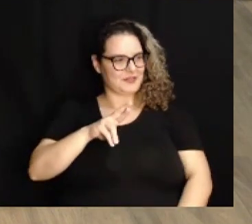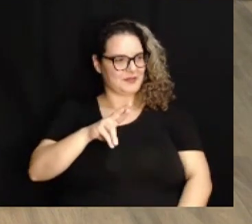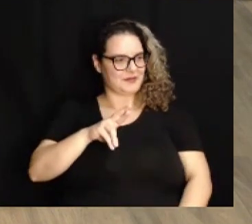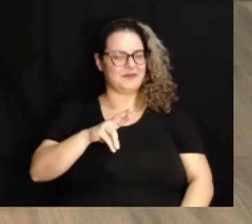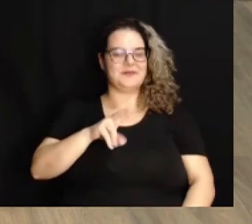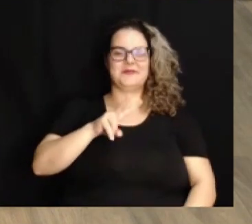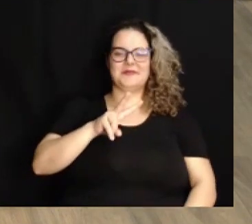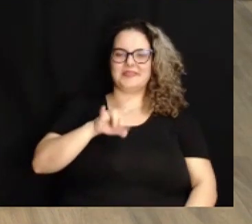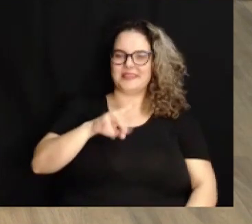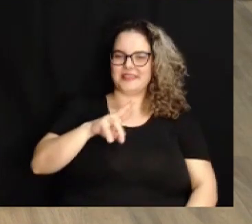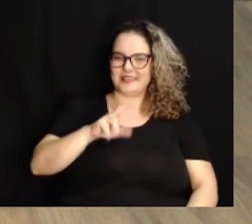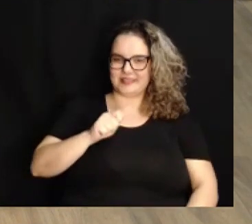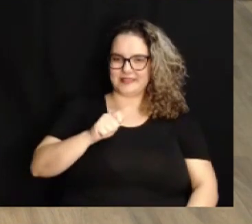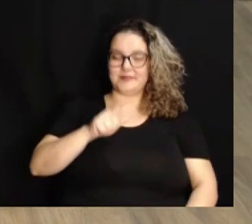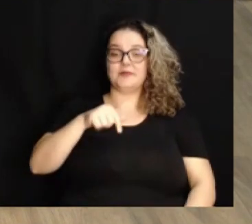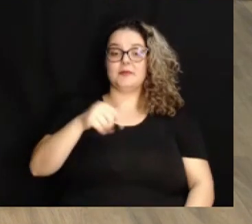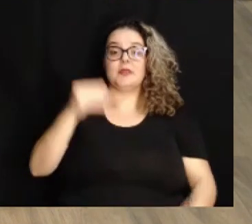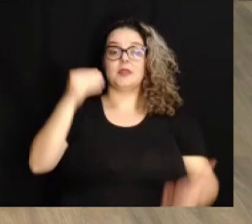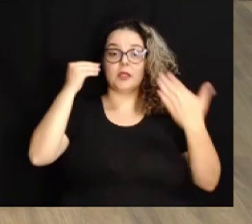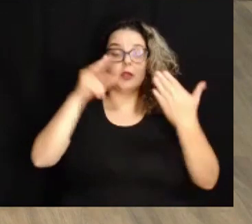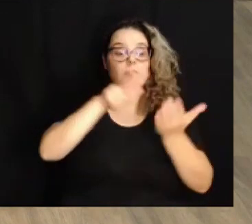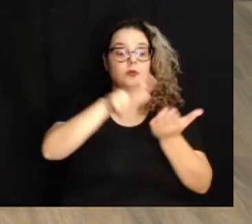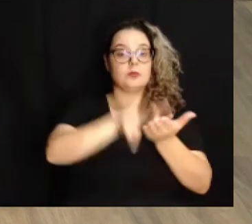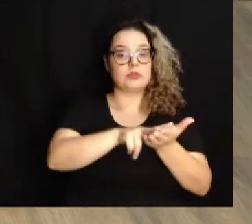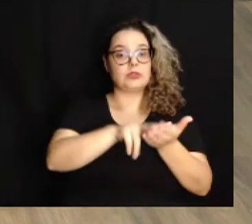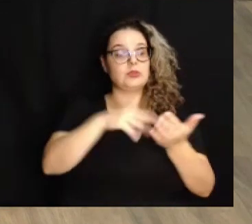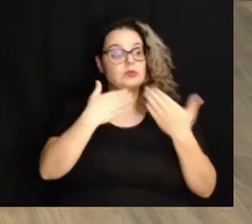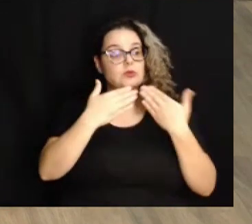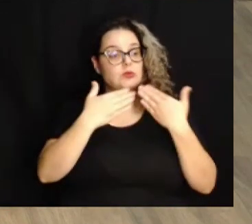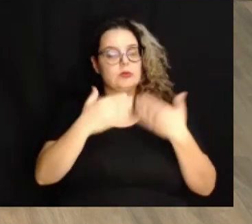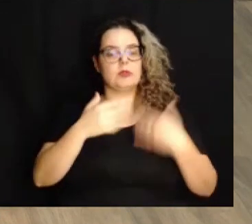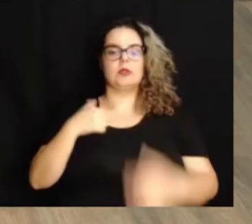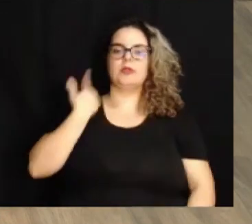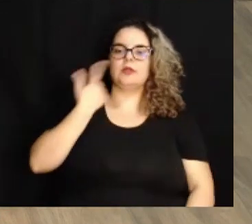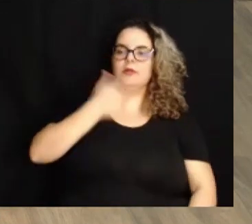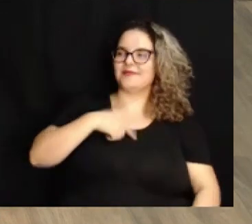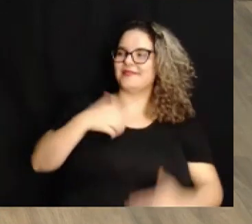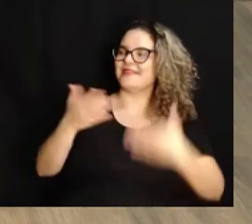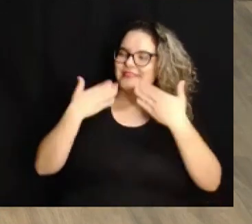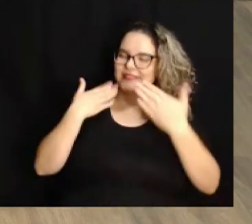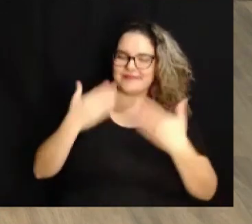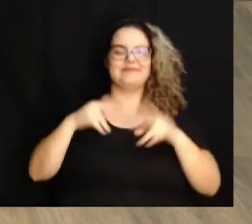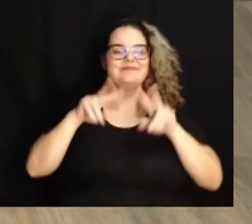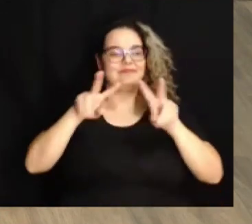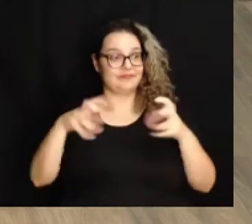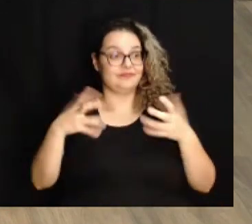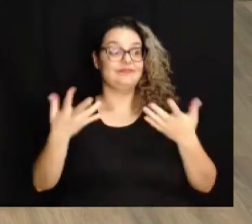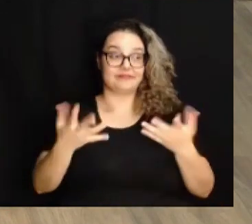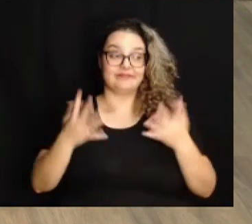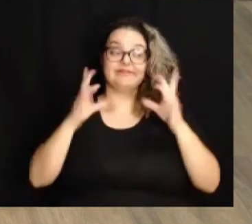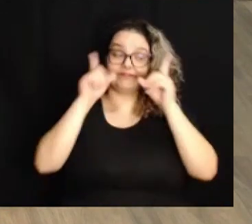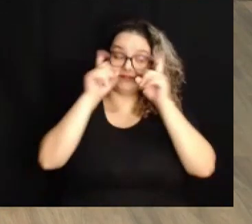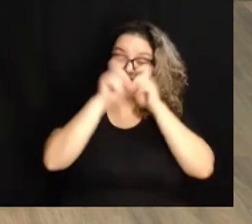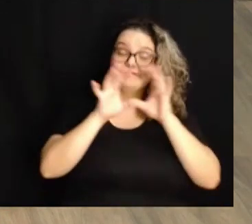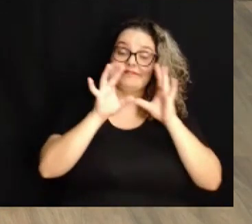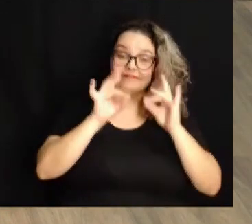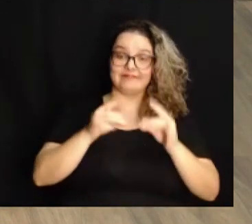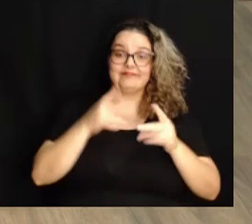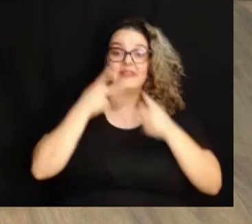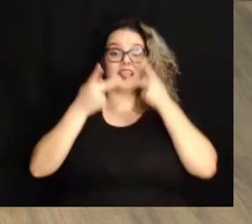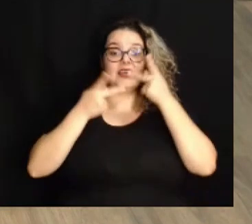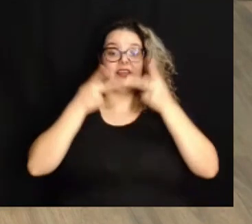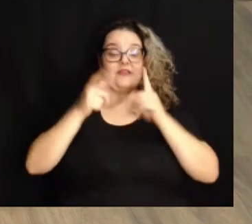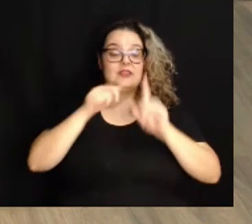é psicanalista, está conversando com a gente sobre algo bem delicado. Estamos falando de Setembro